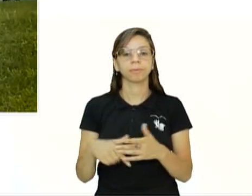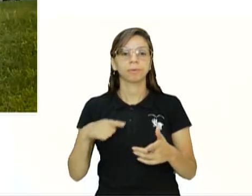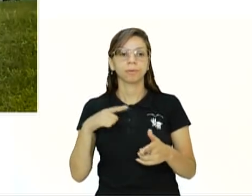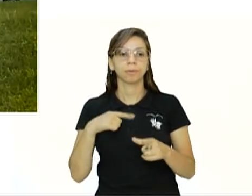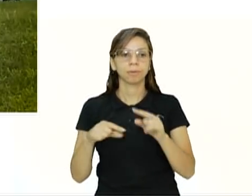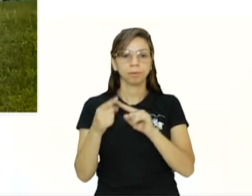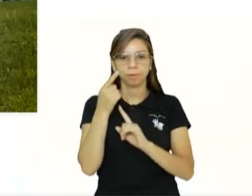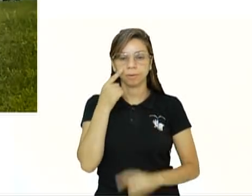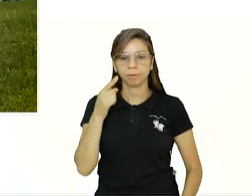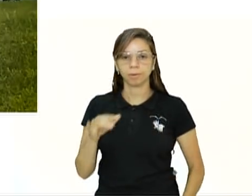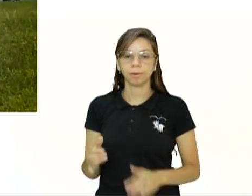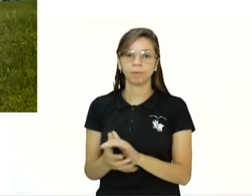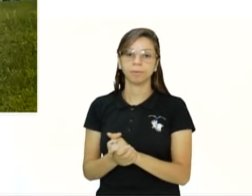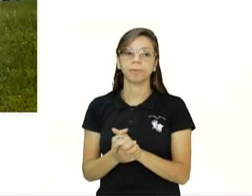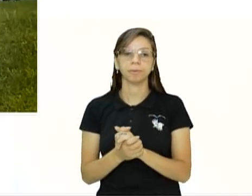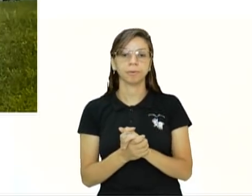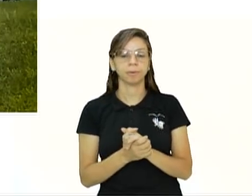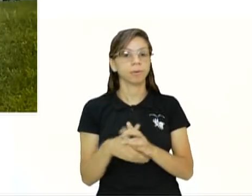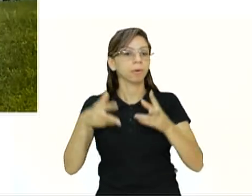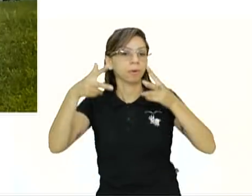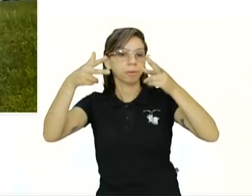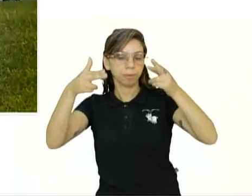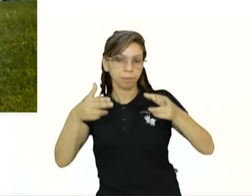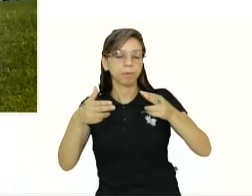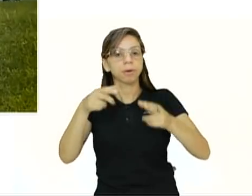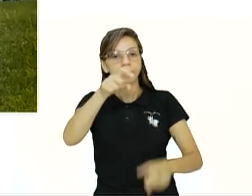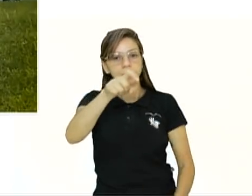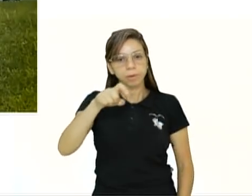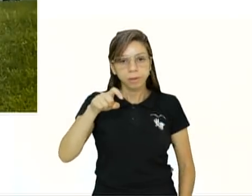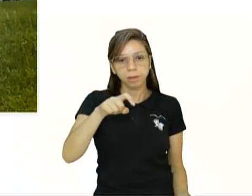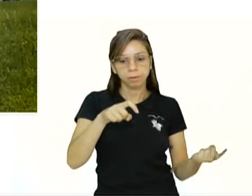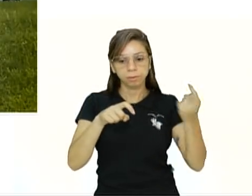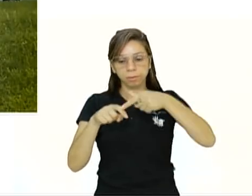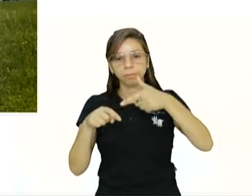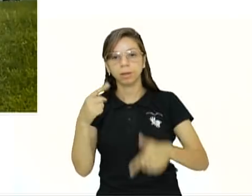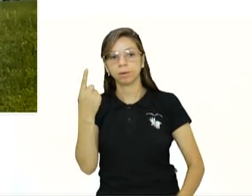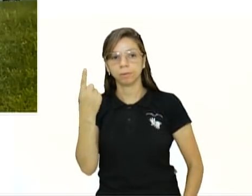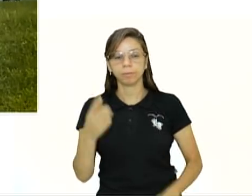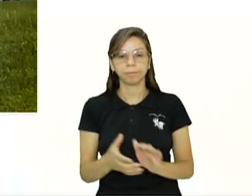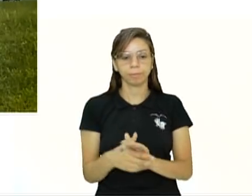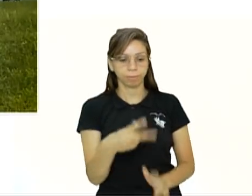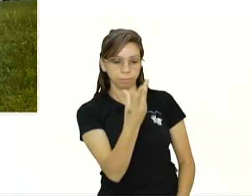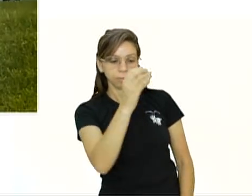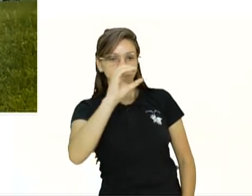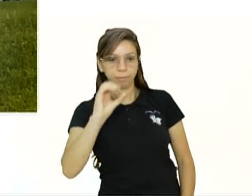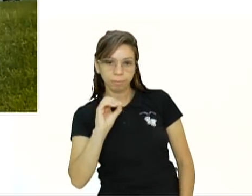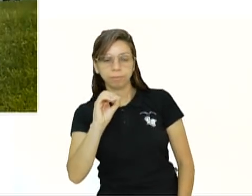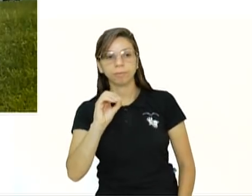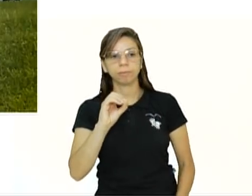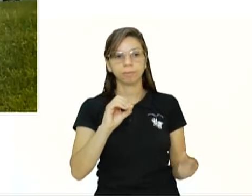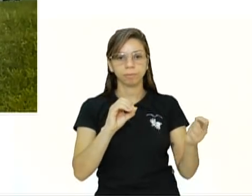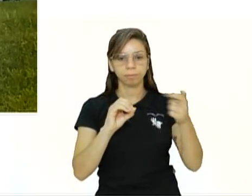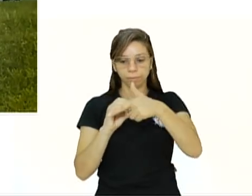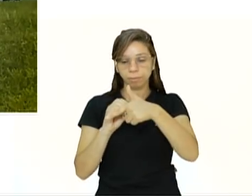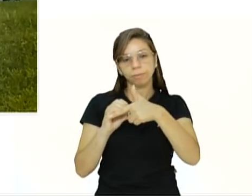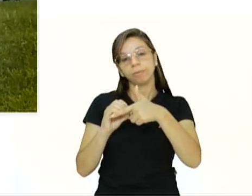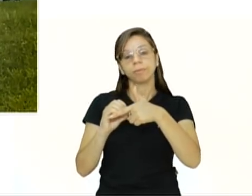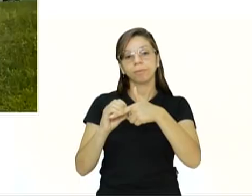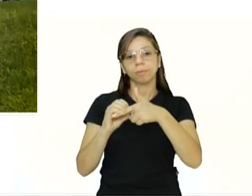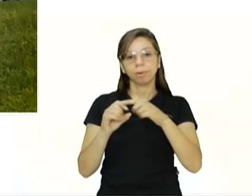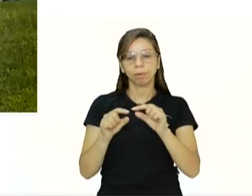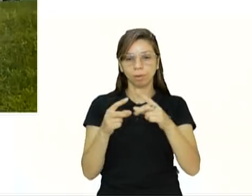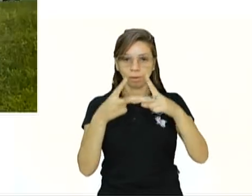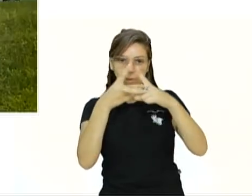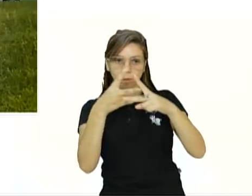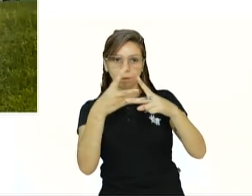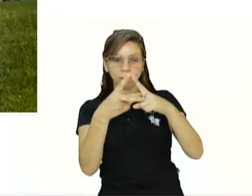dizemos que esse lado está para esse, X está para 1, assim como 20, que é o lado do triângulo grande, está para o lado do triângulo pequeno. 20